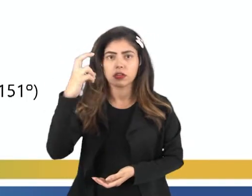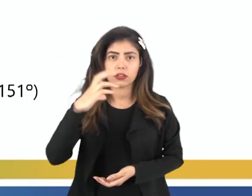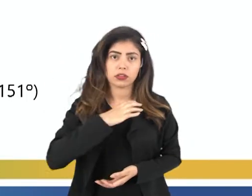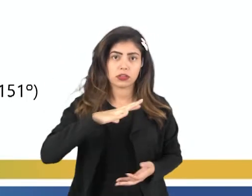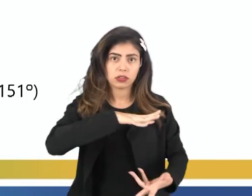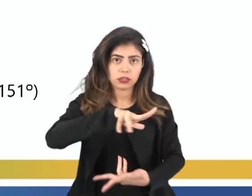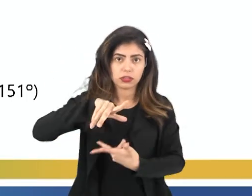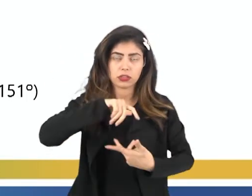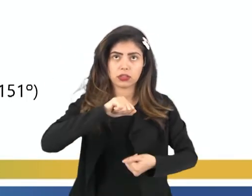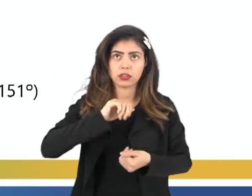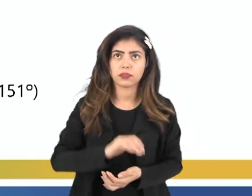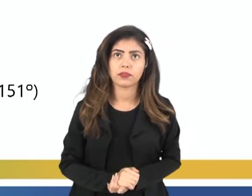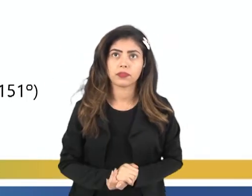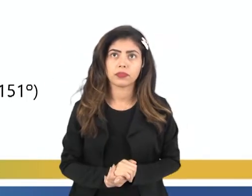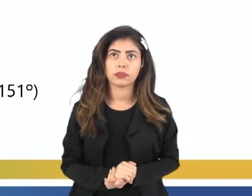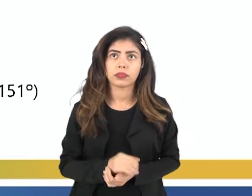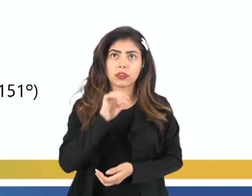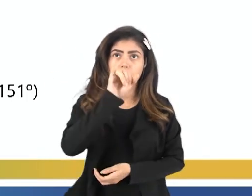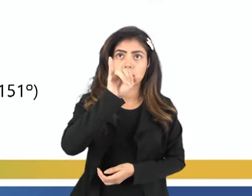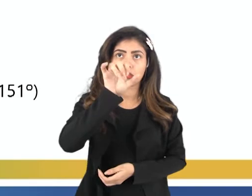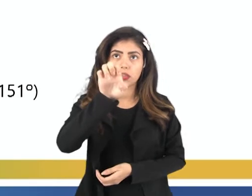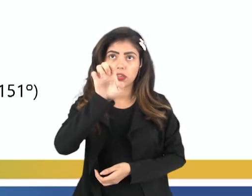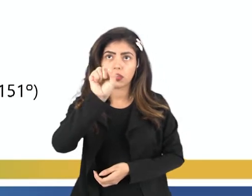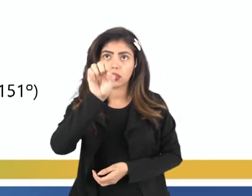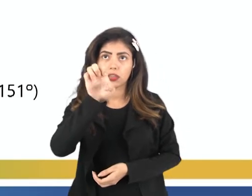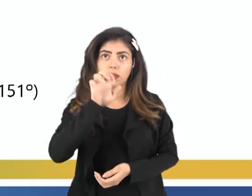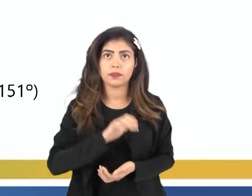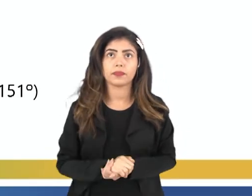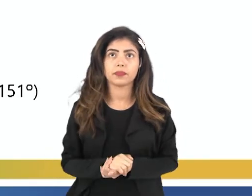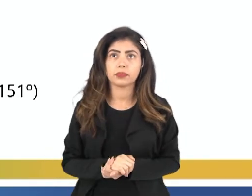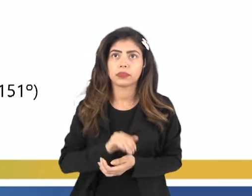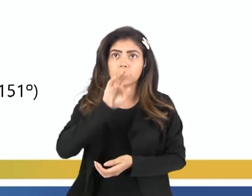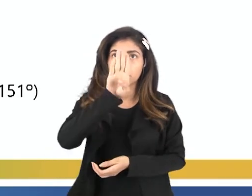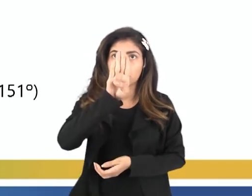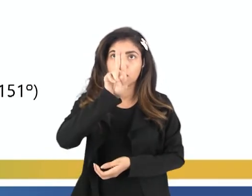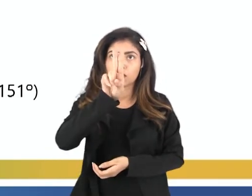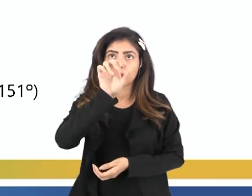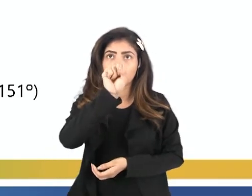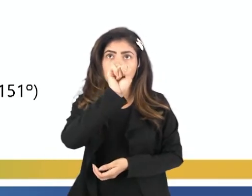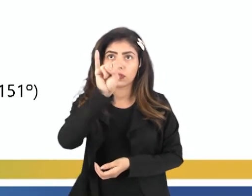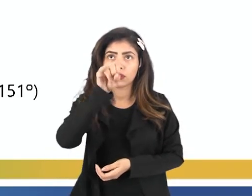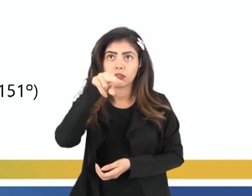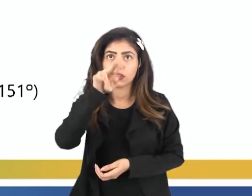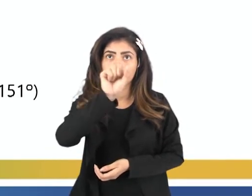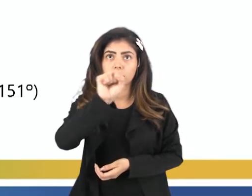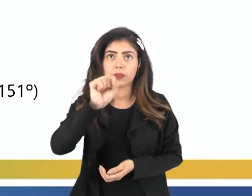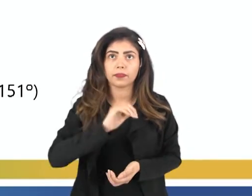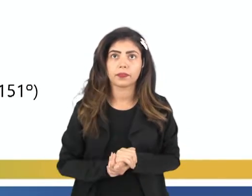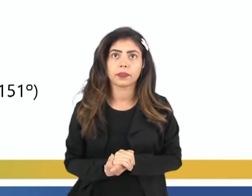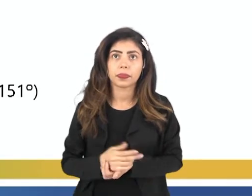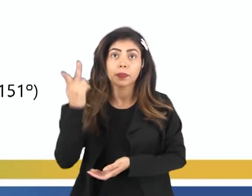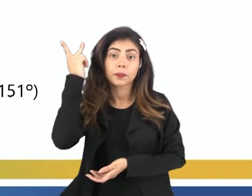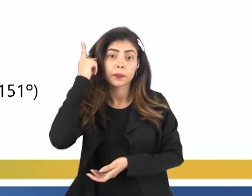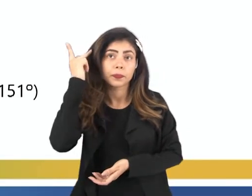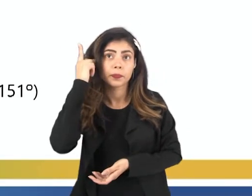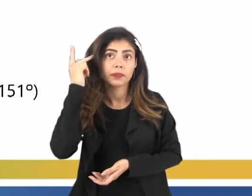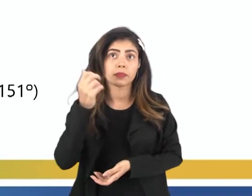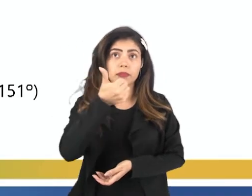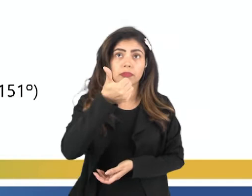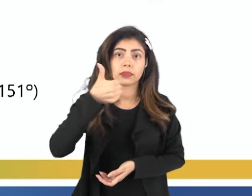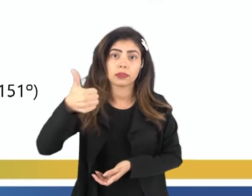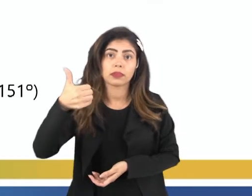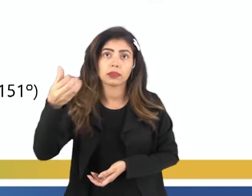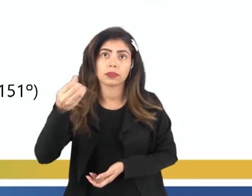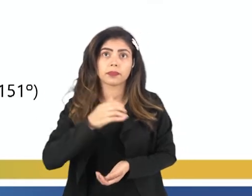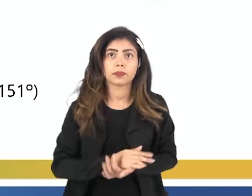do mundo, divulgadas pelo IESE Business School, ocupamos 6 posições. São Paulo na posição